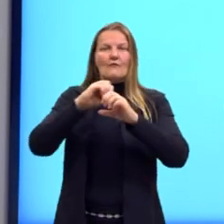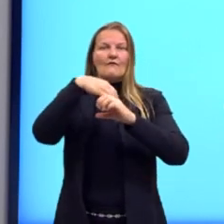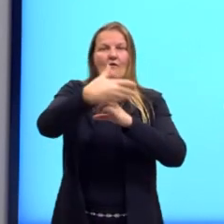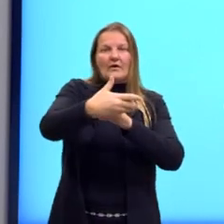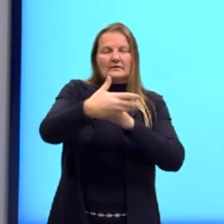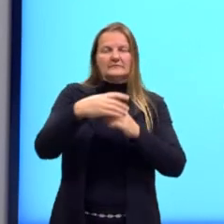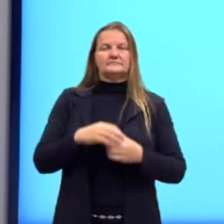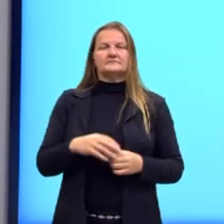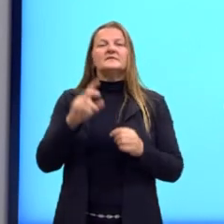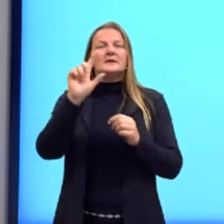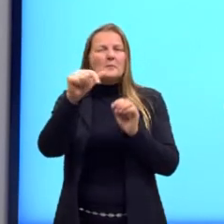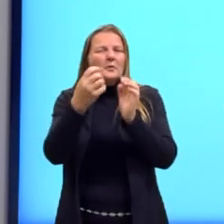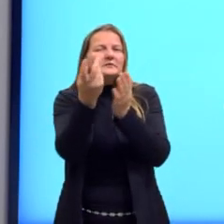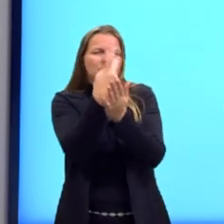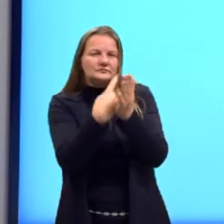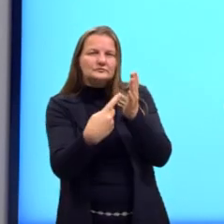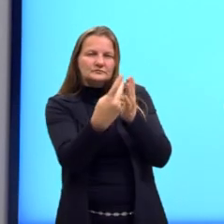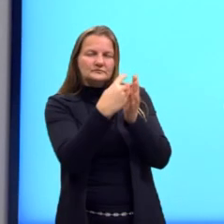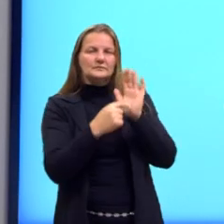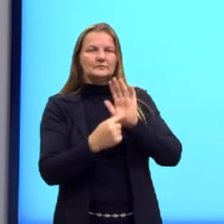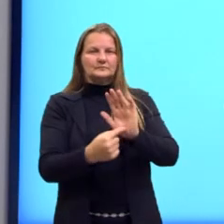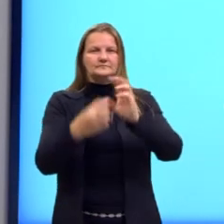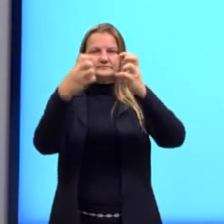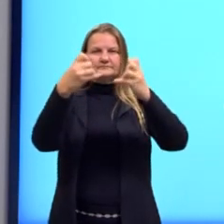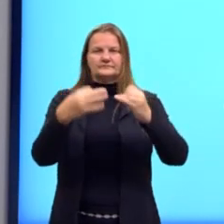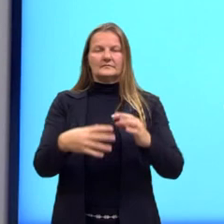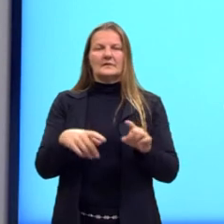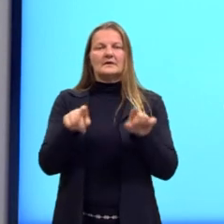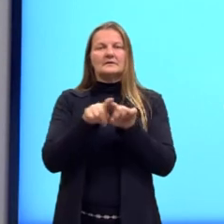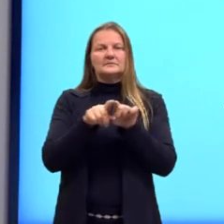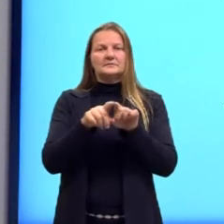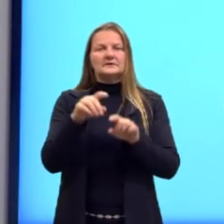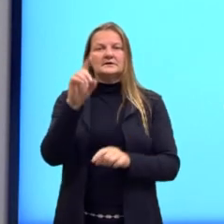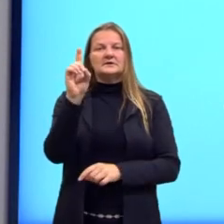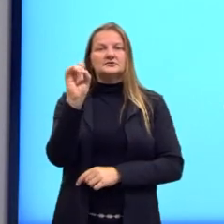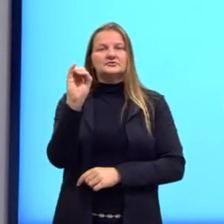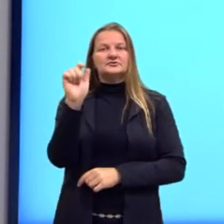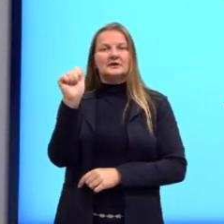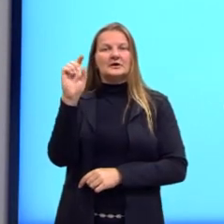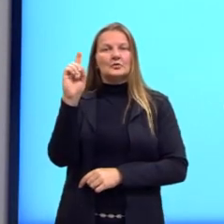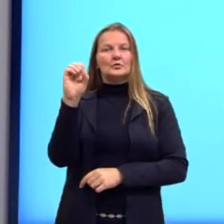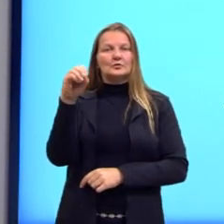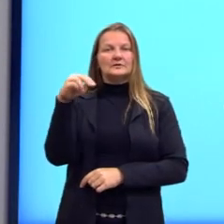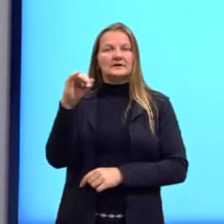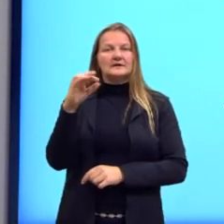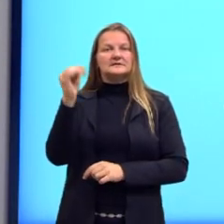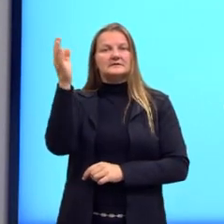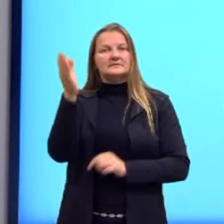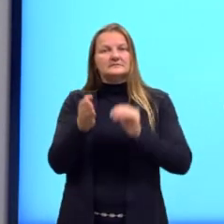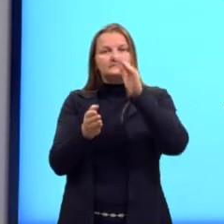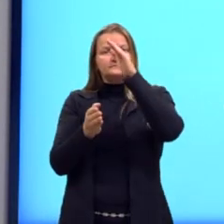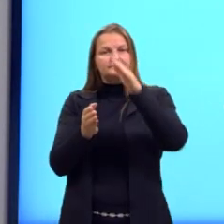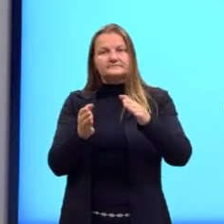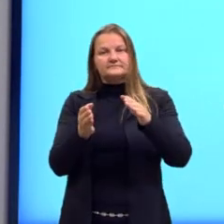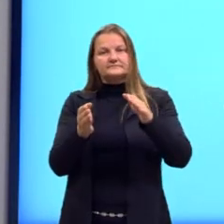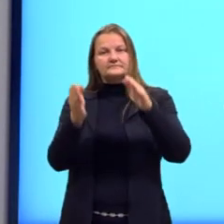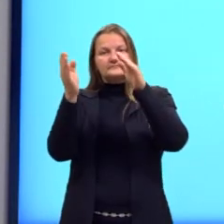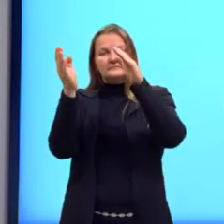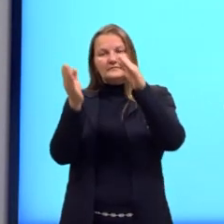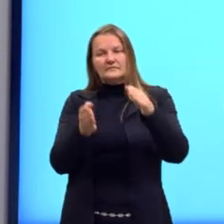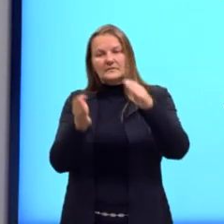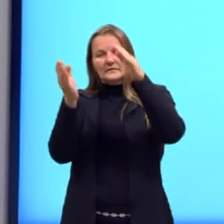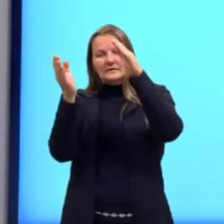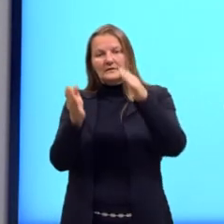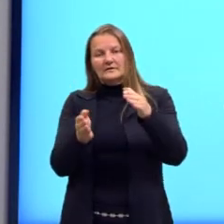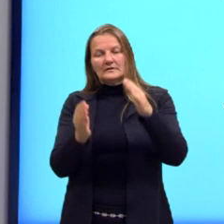melhor e nós temos também as diagonais tá que são segmentos de reta que ligam dois